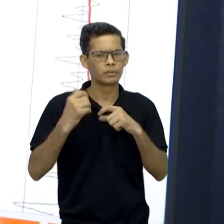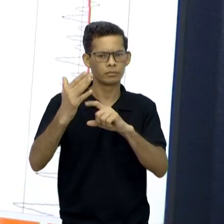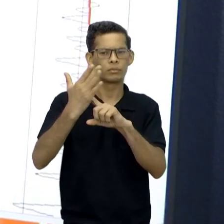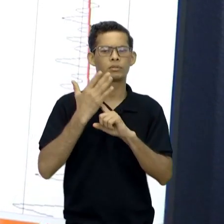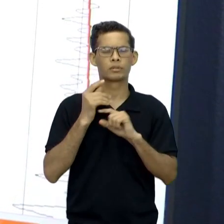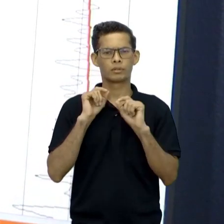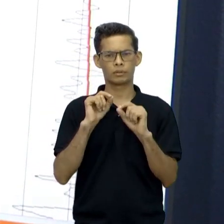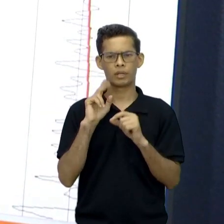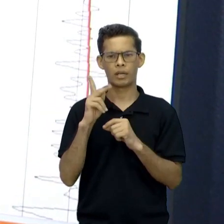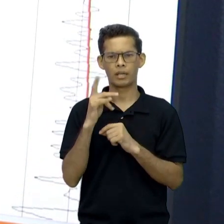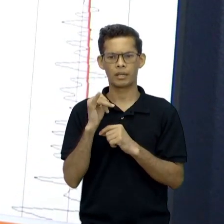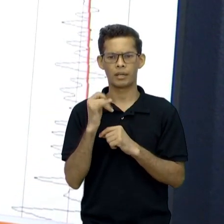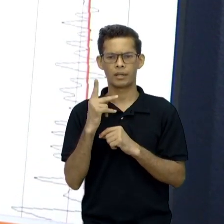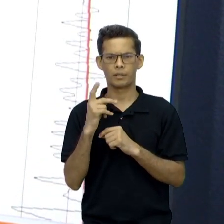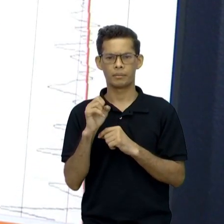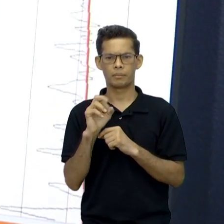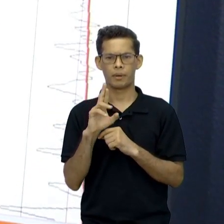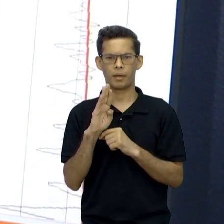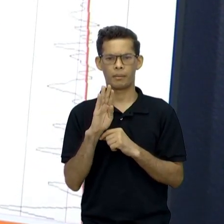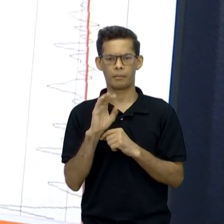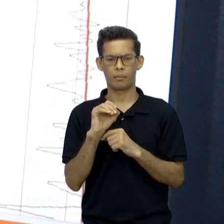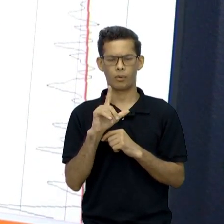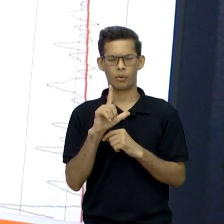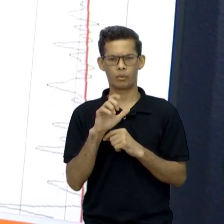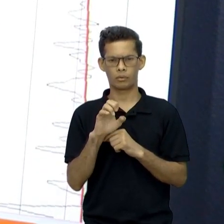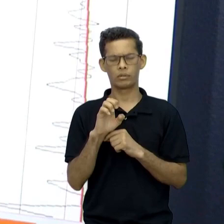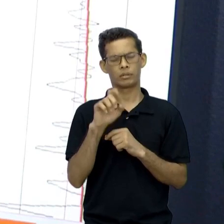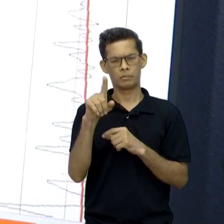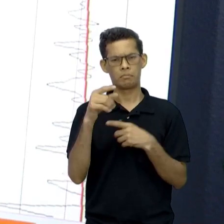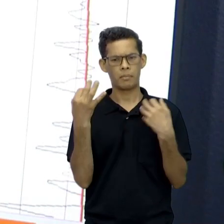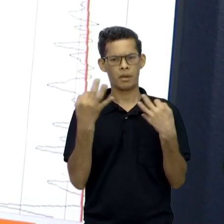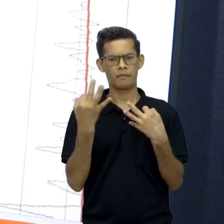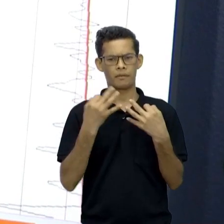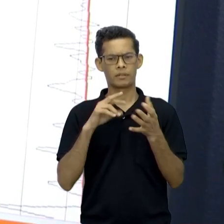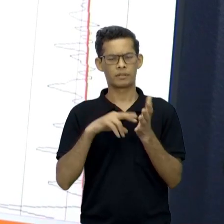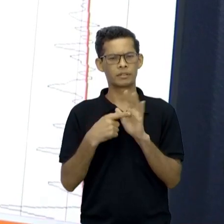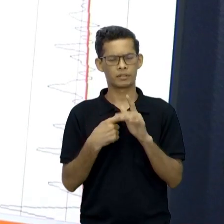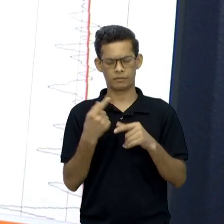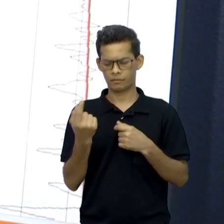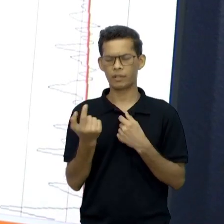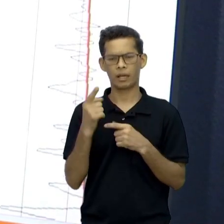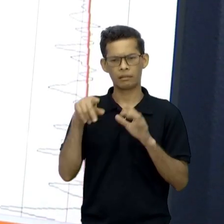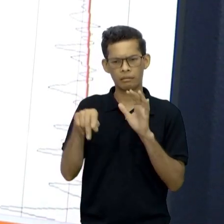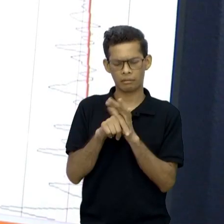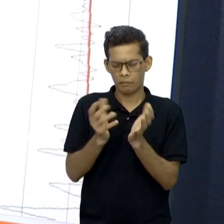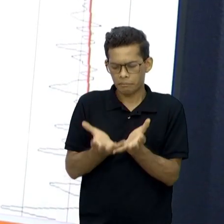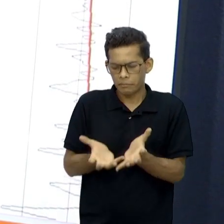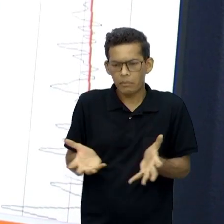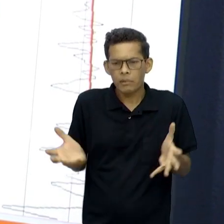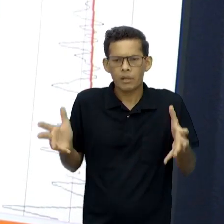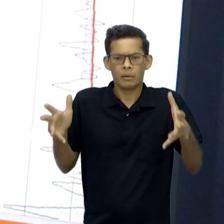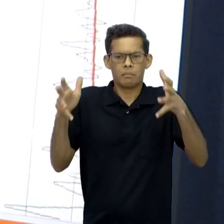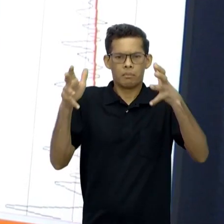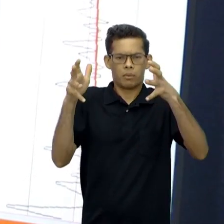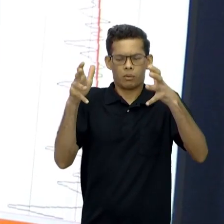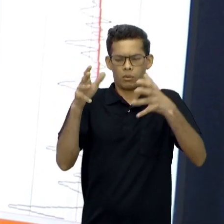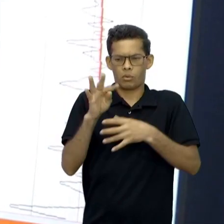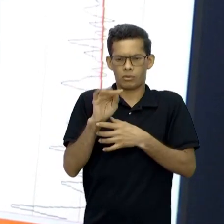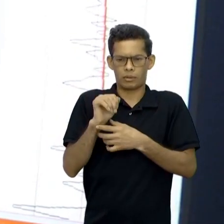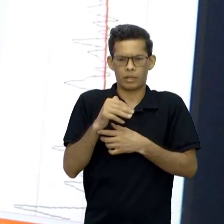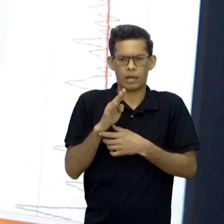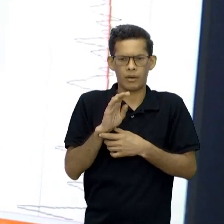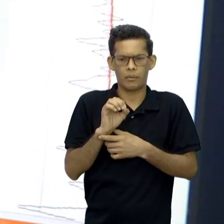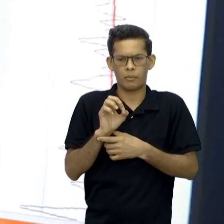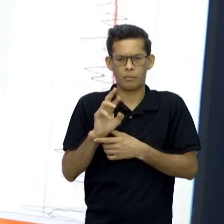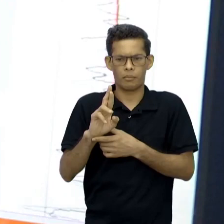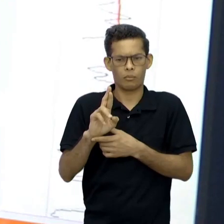perfeita, porque é um cilindro enterrado, que é um tambor de 200 litros, tambores metálicos. Sim. Então tá lá a